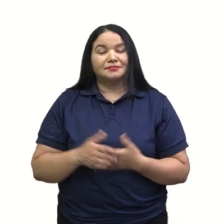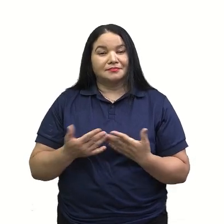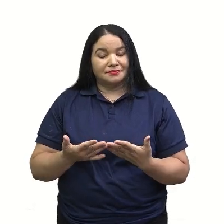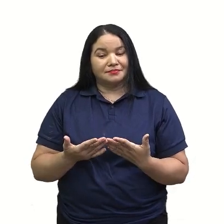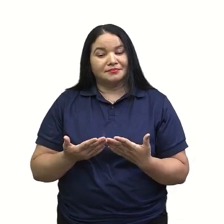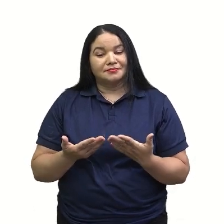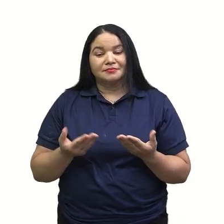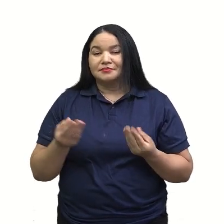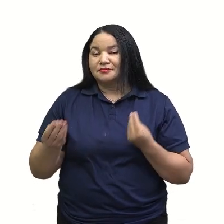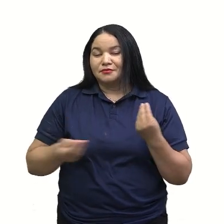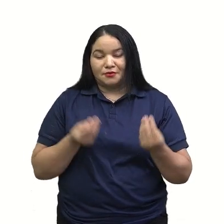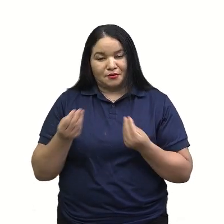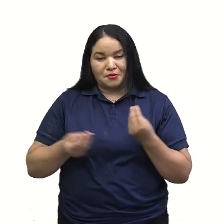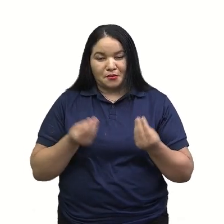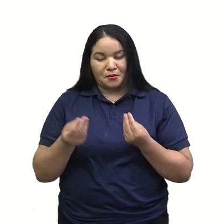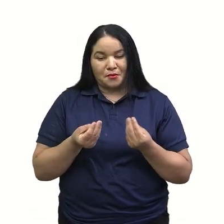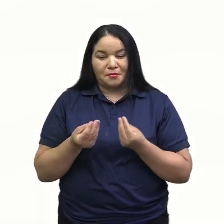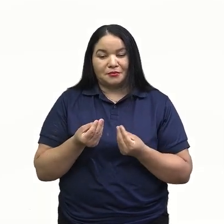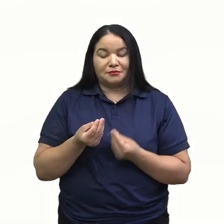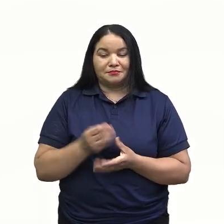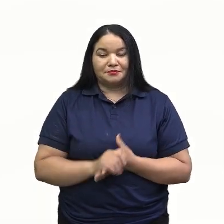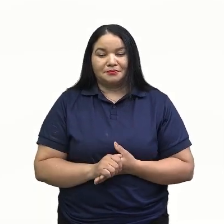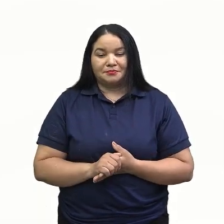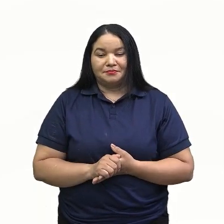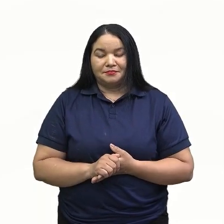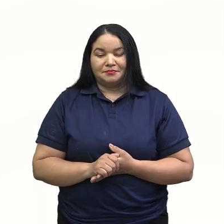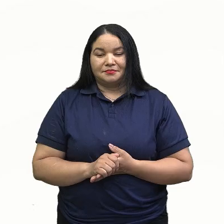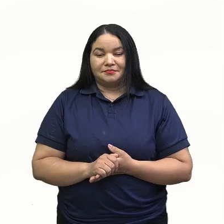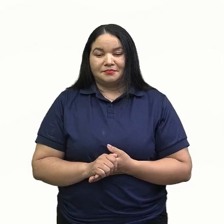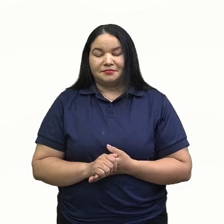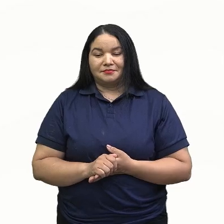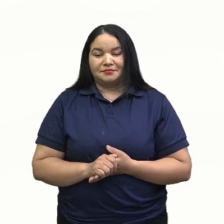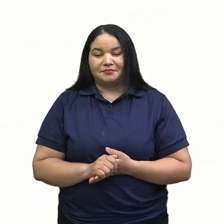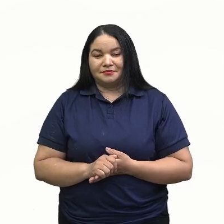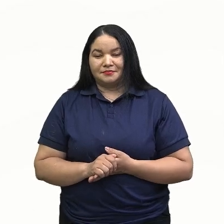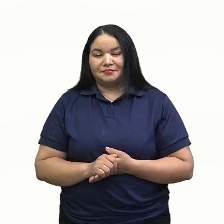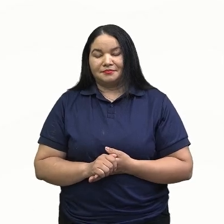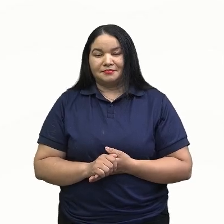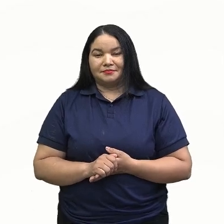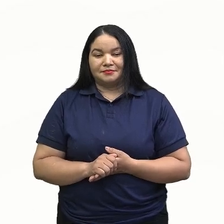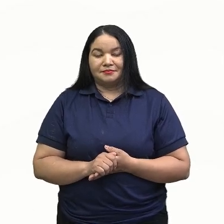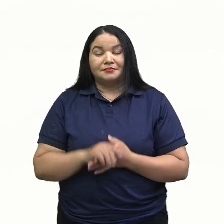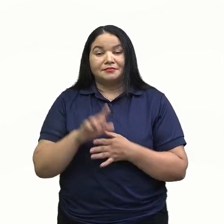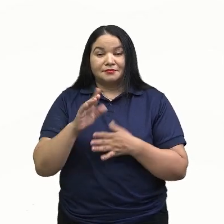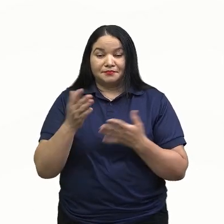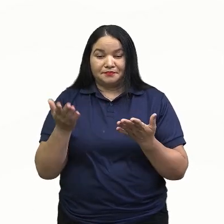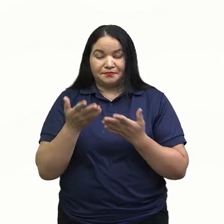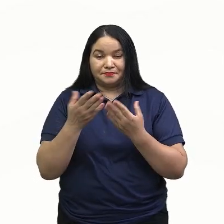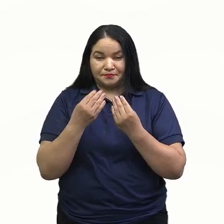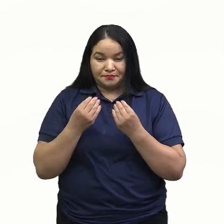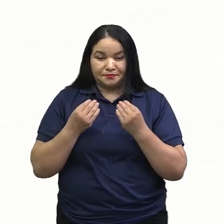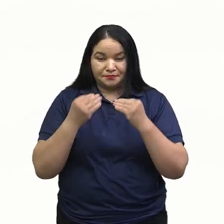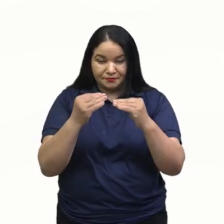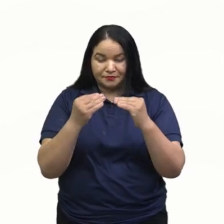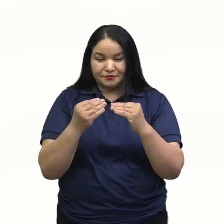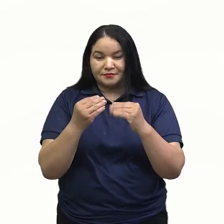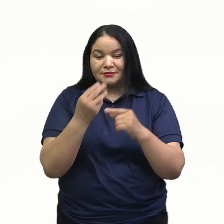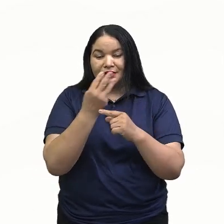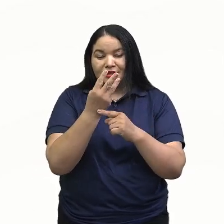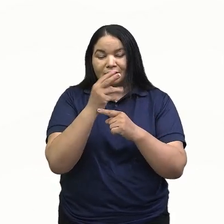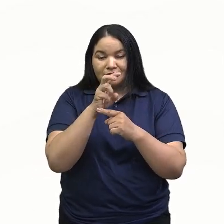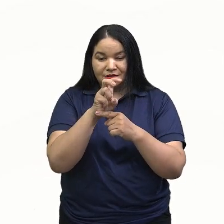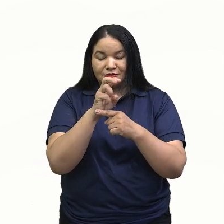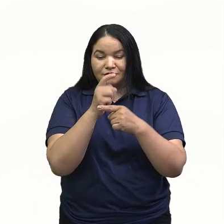esta equação. Aí você tem aqui, ó, vamos lá verificar. Olha só, substituímos 35 dividido